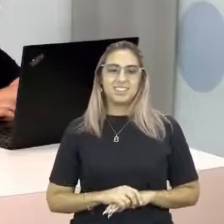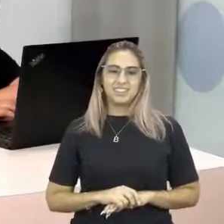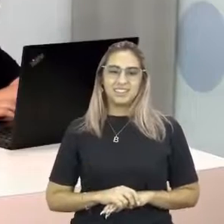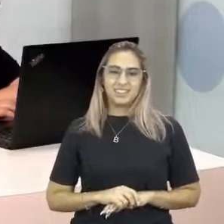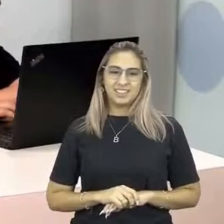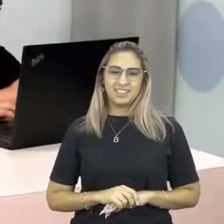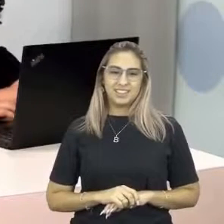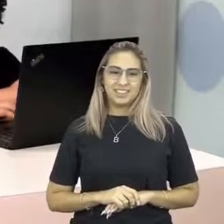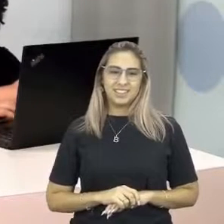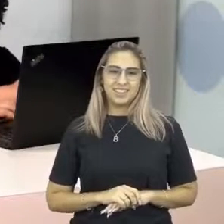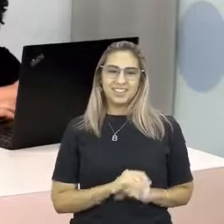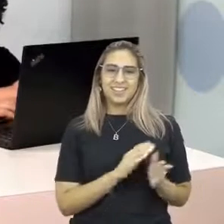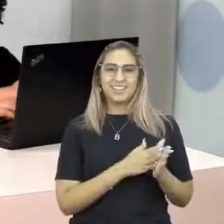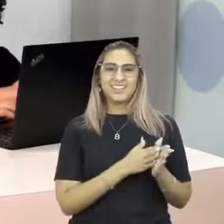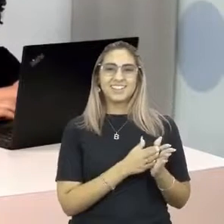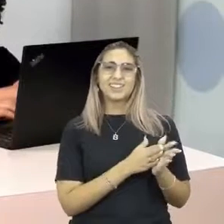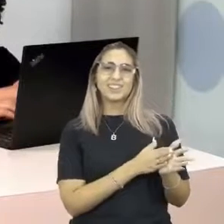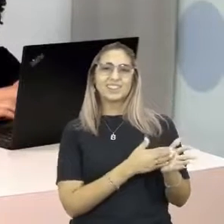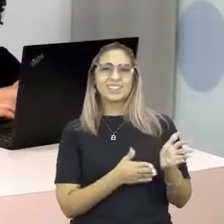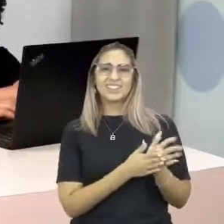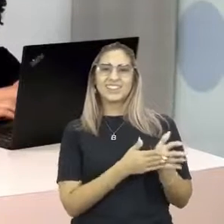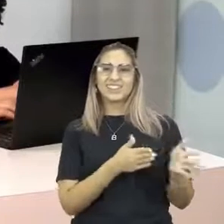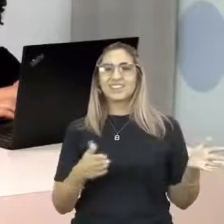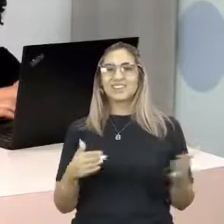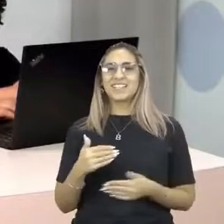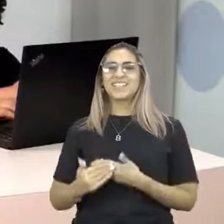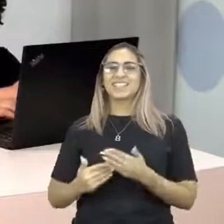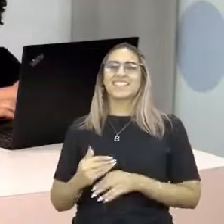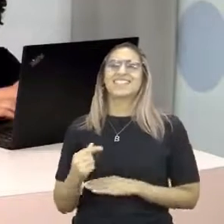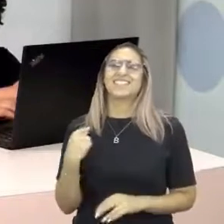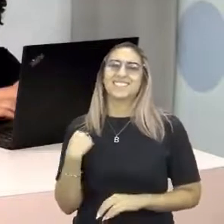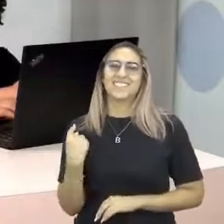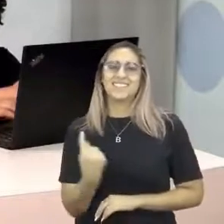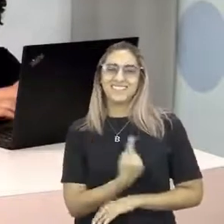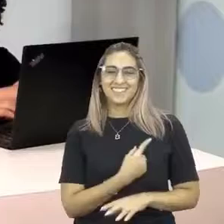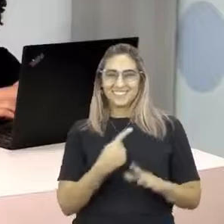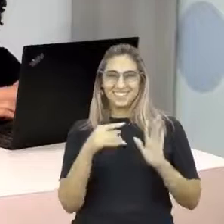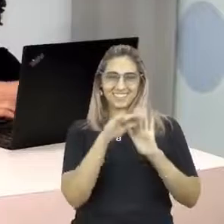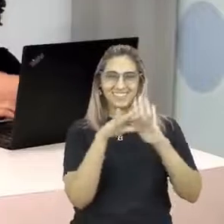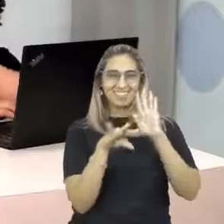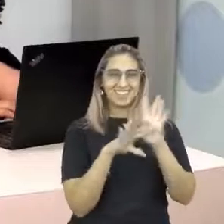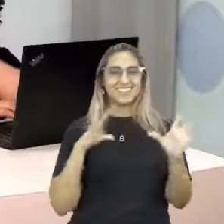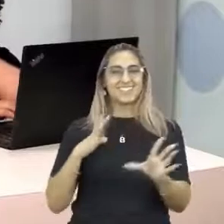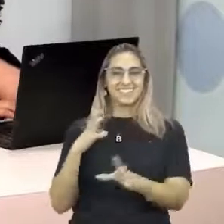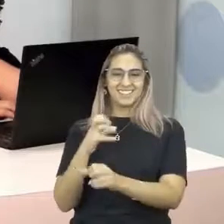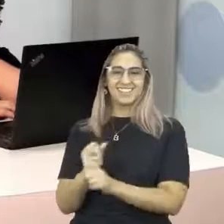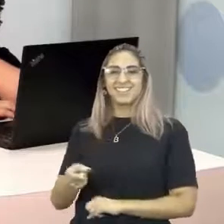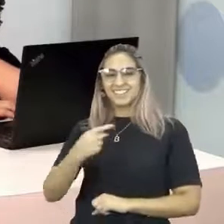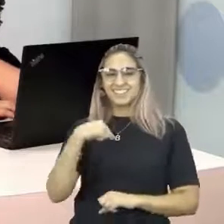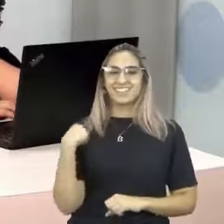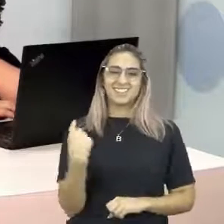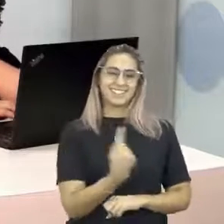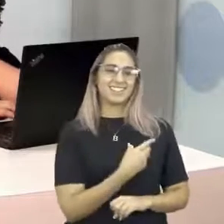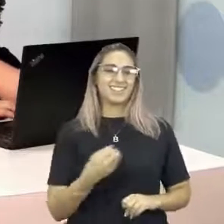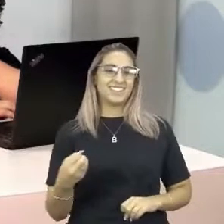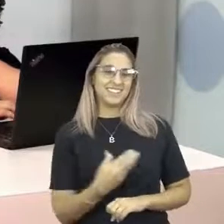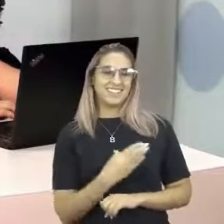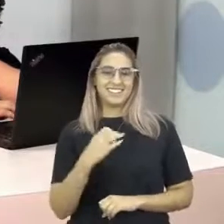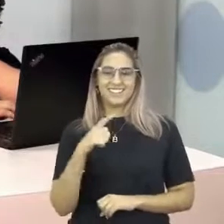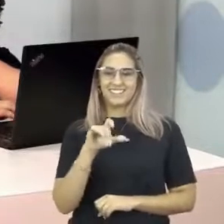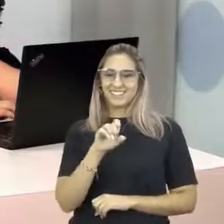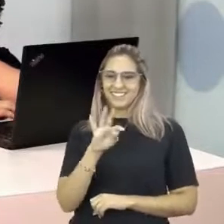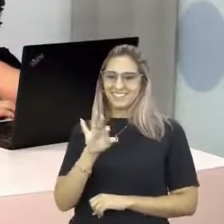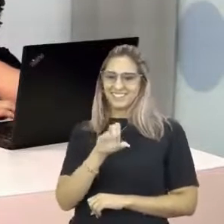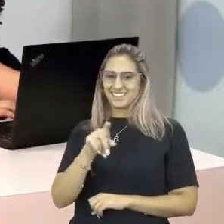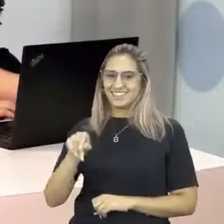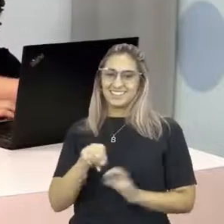data? Classificação você diz para o concurso? Isso, porque a gente vai saber a pontuação dele. Porque é aí que a gente vai ter a nossa classificação aqui. A gente depende